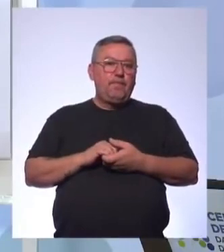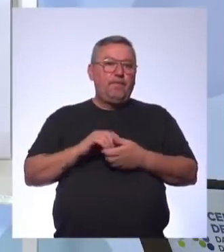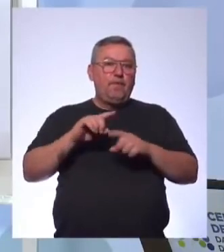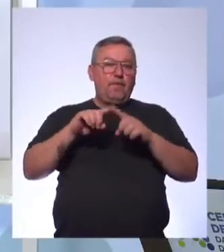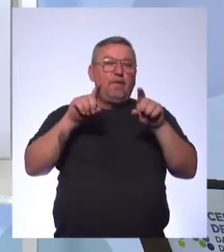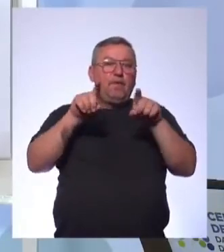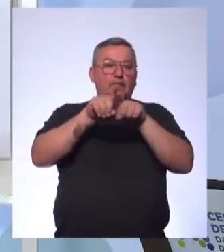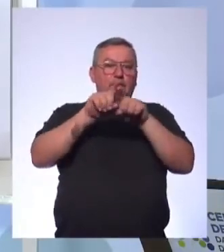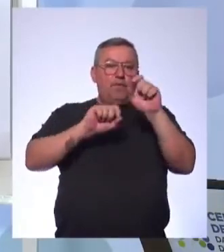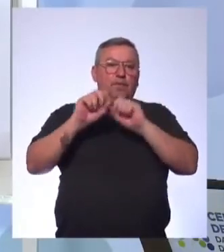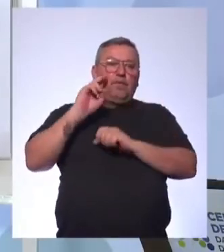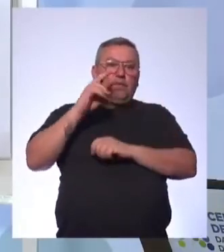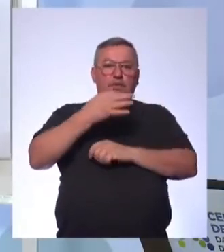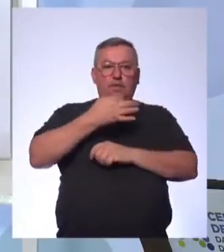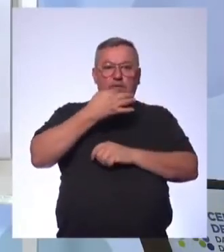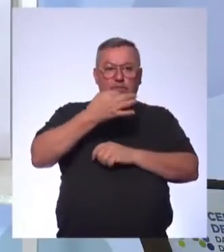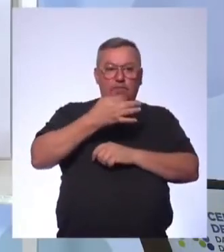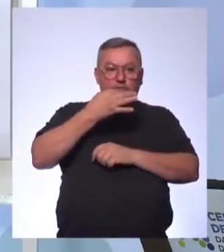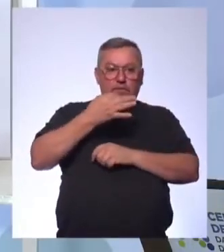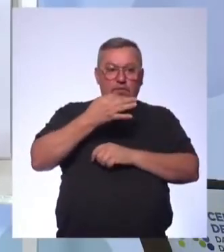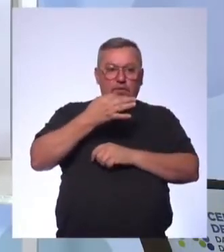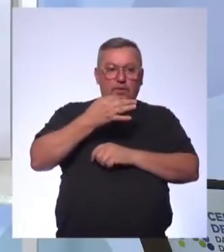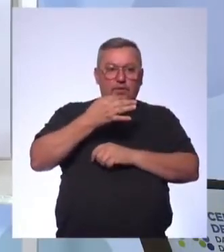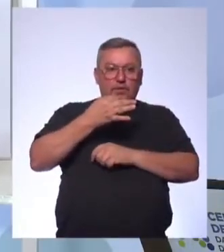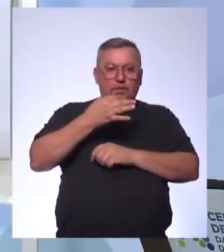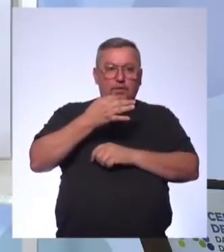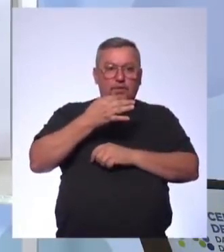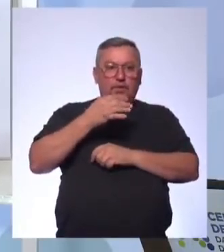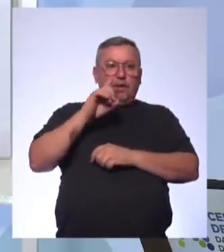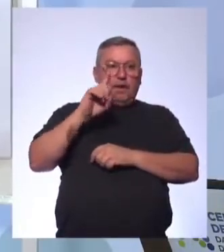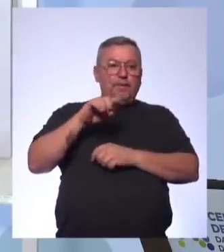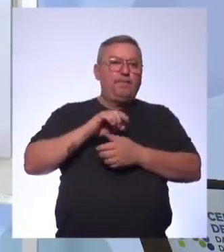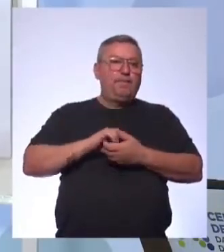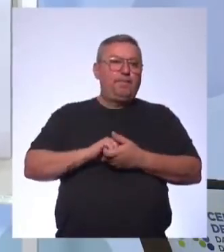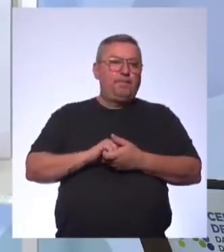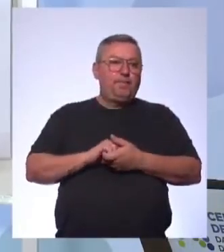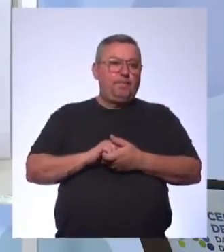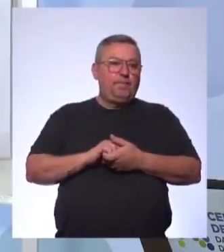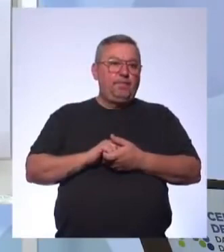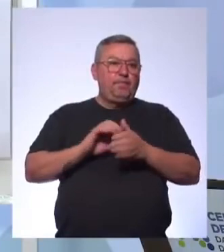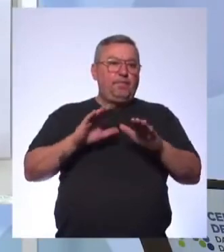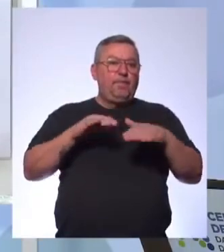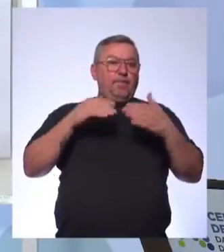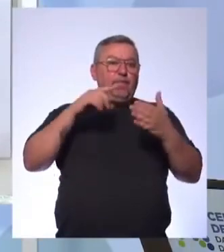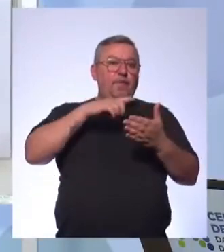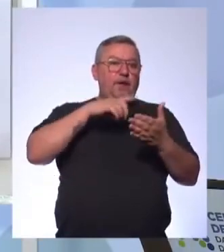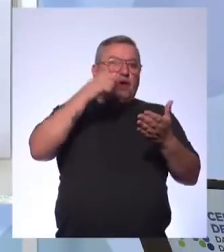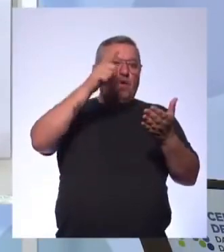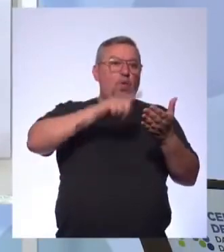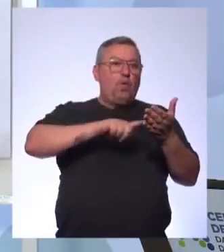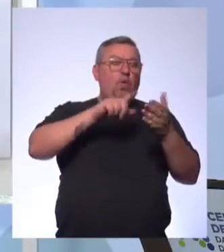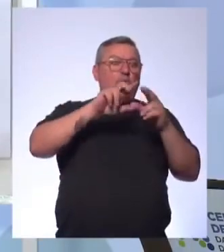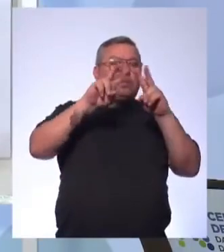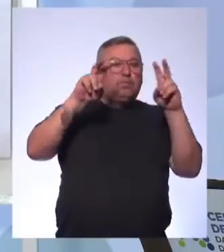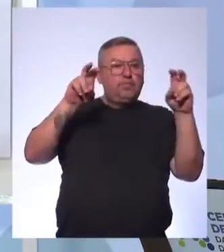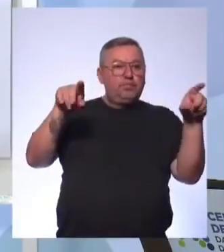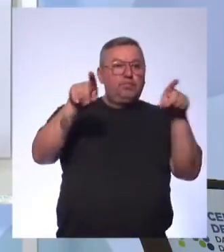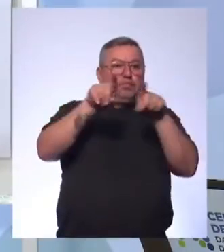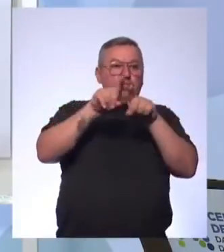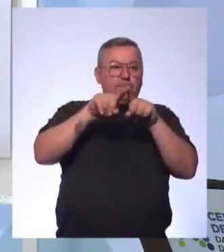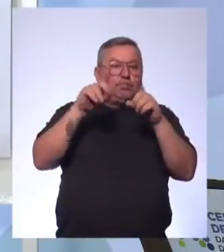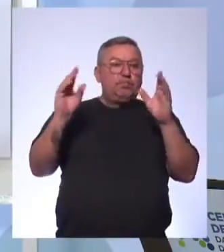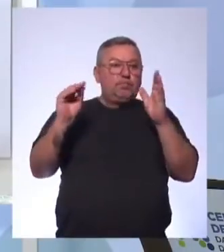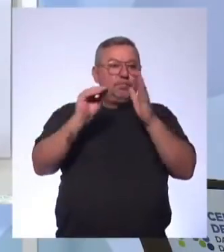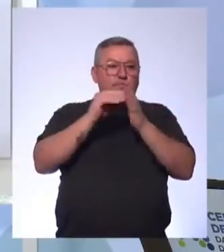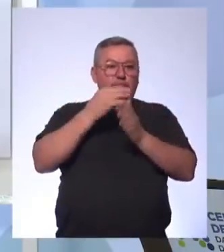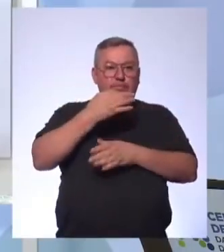tropical cyclone is. Eu acho que um ciclone tropical é. Tá? Então, existem outras expressões também para você colocar a